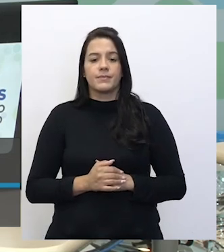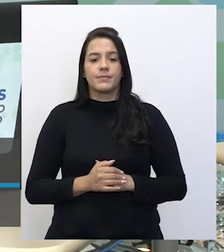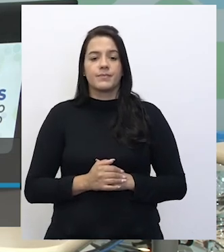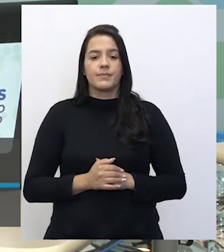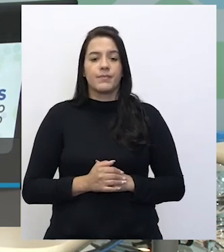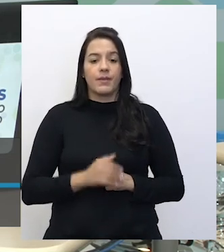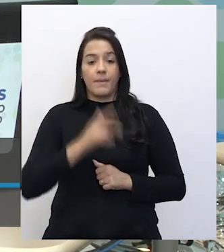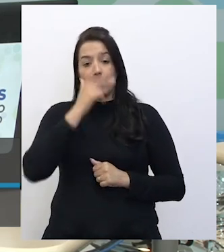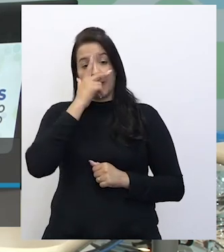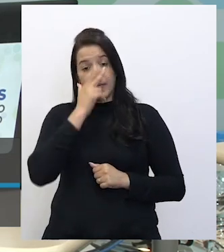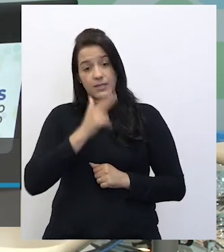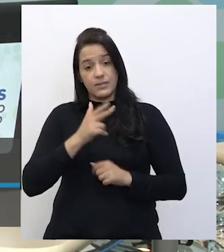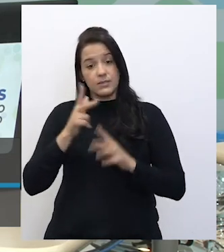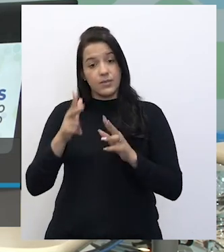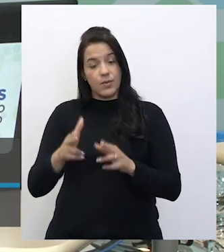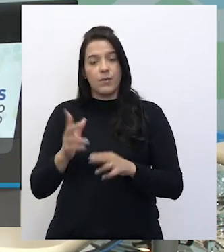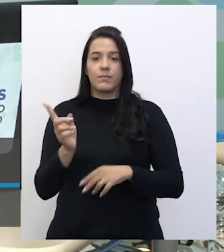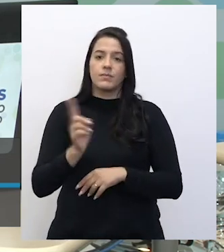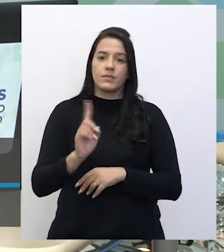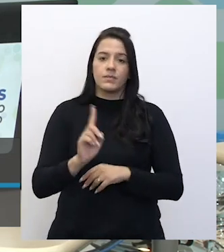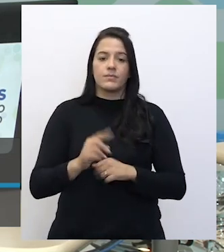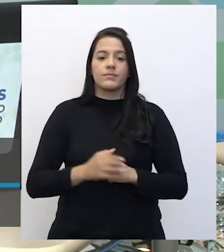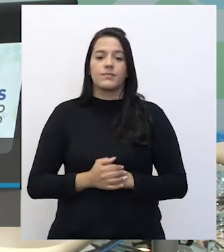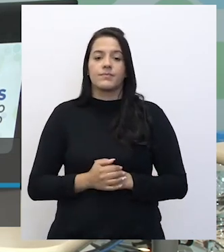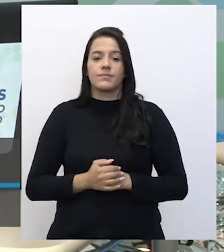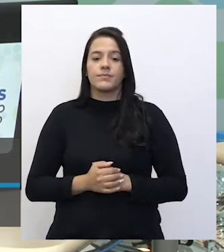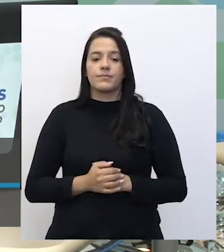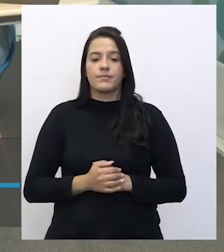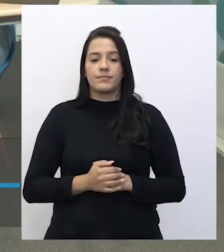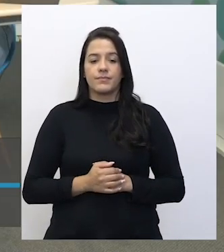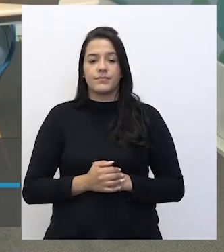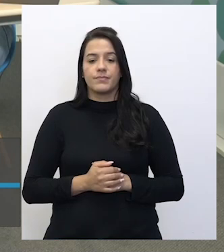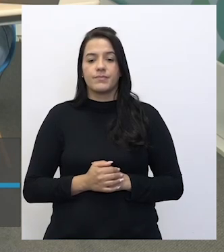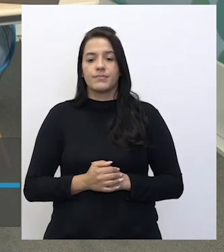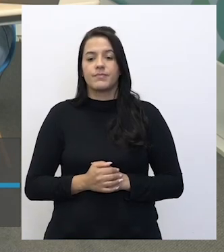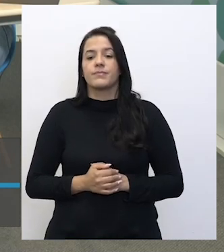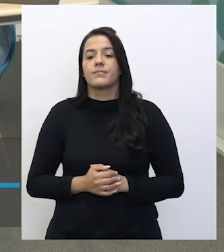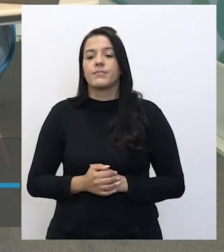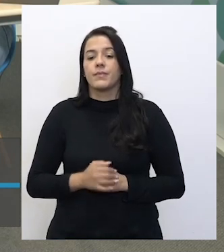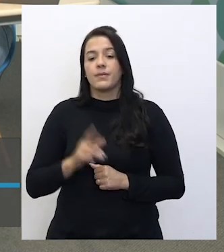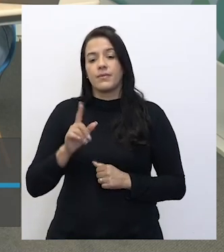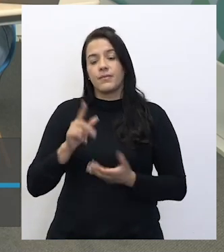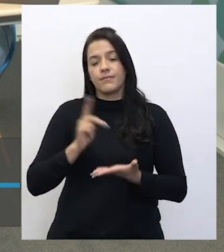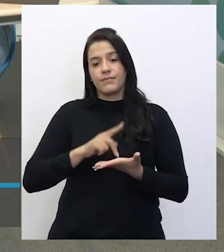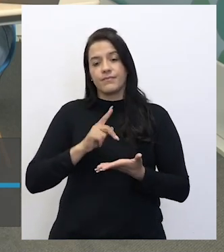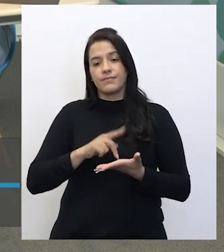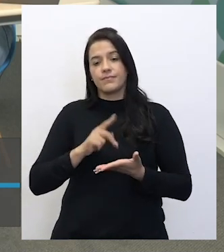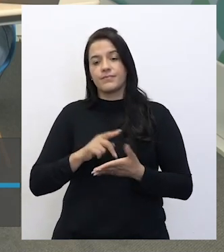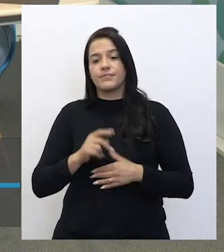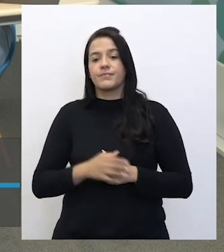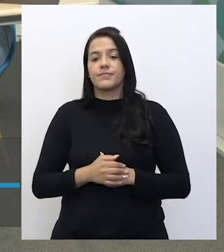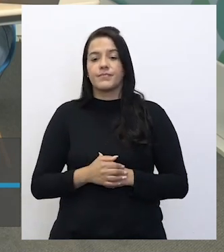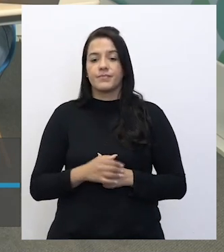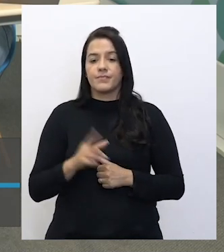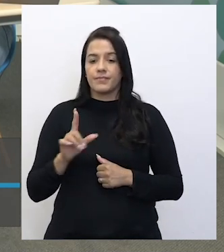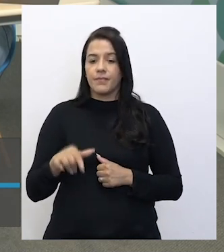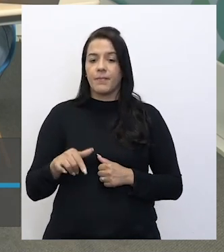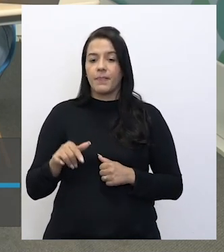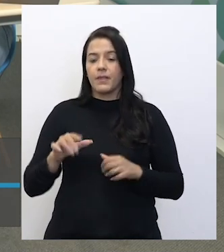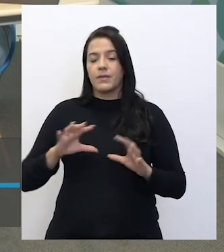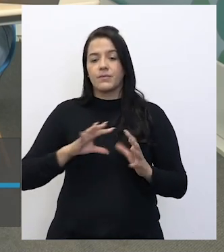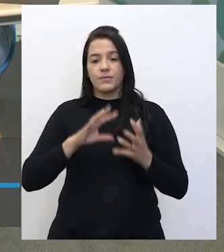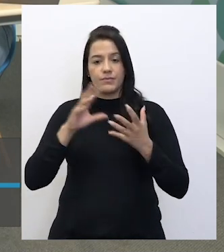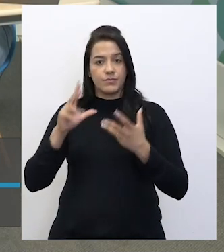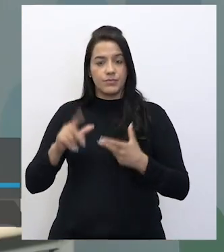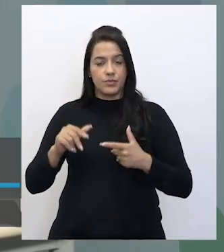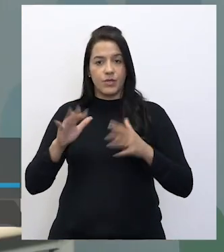Parece a mesma coisa, mas em princípio, tem suas diferenças ali. Pode né? parecer a mesma coisa, é verdade. Um método, de uma forma geral,